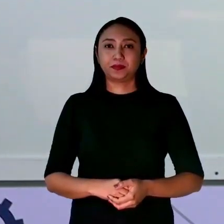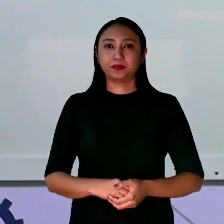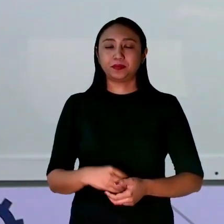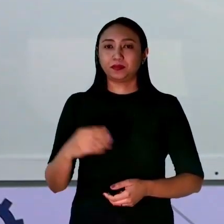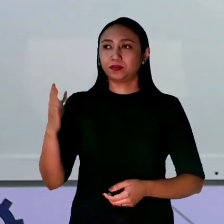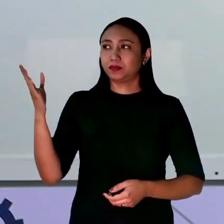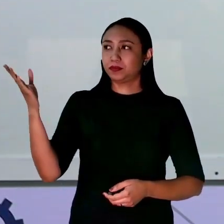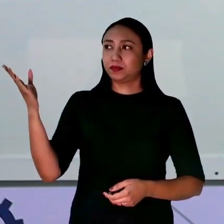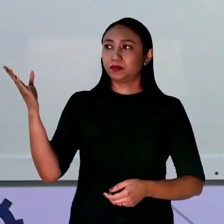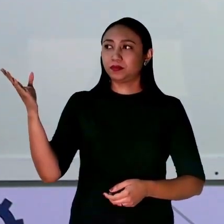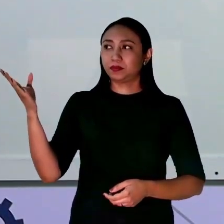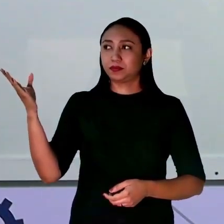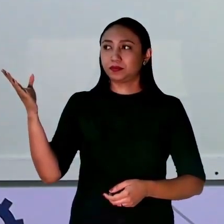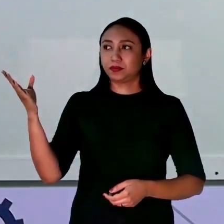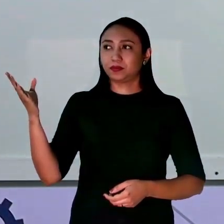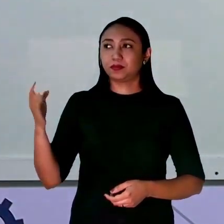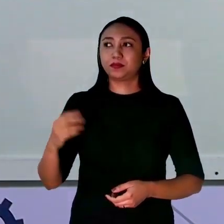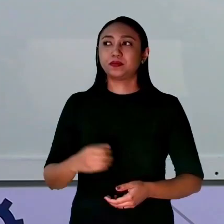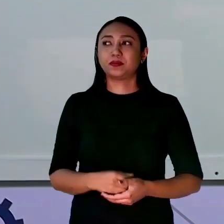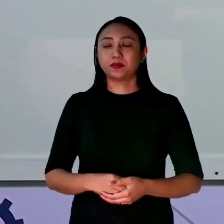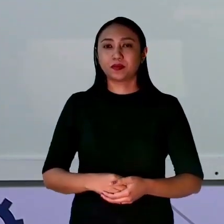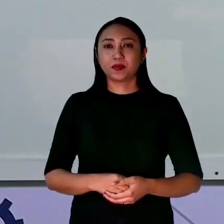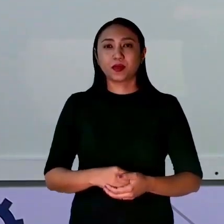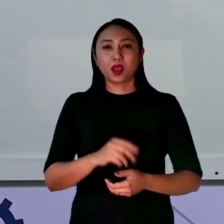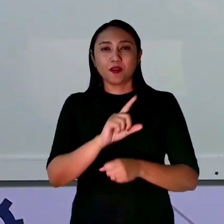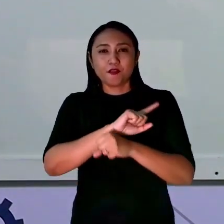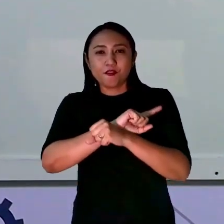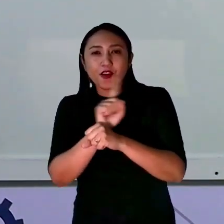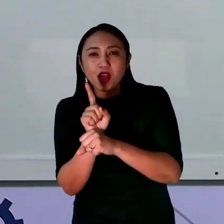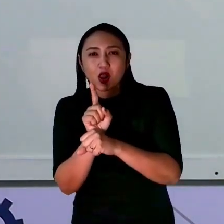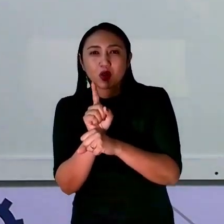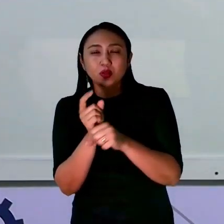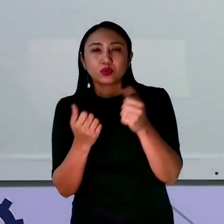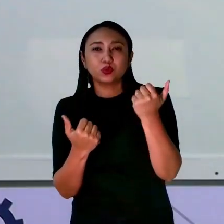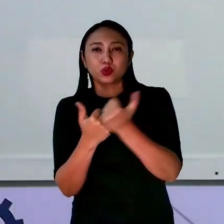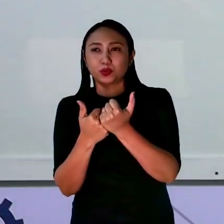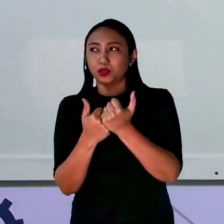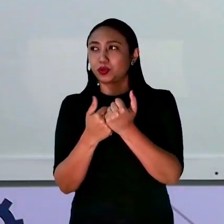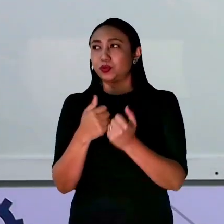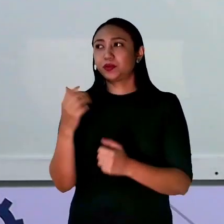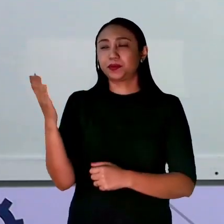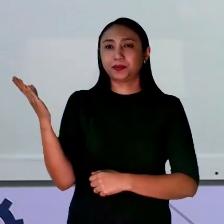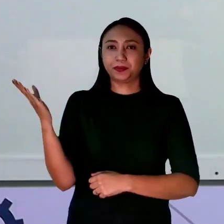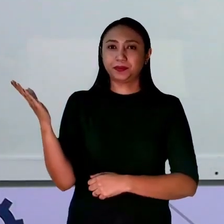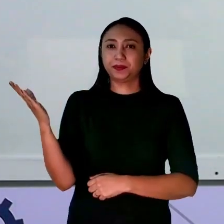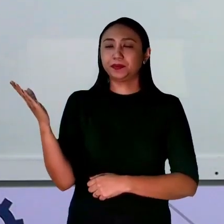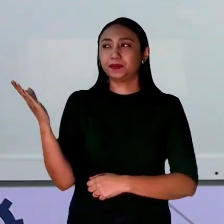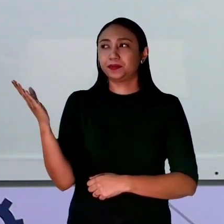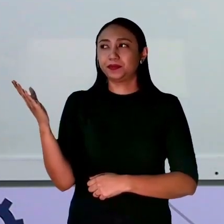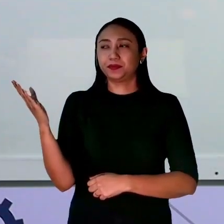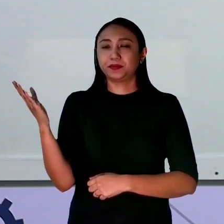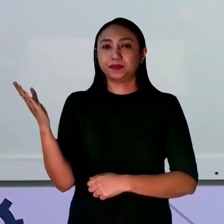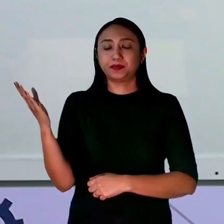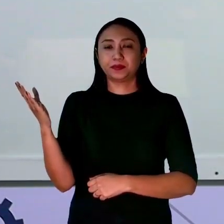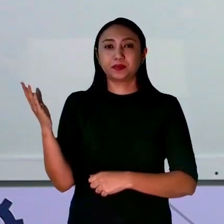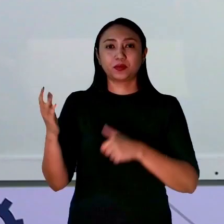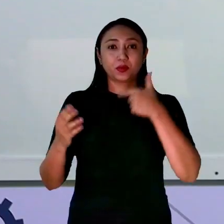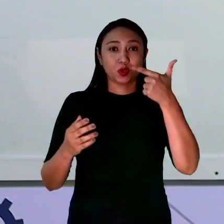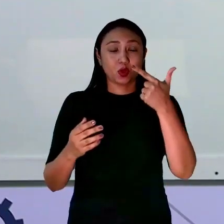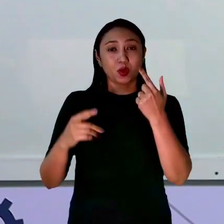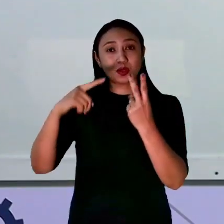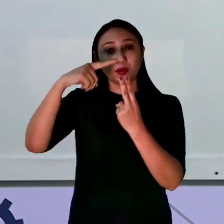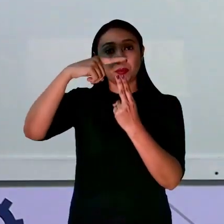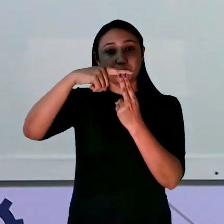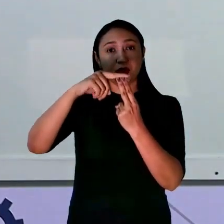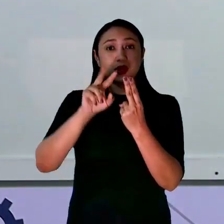Q, B, e no lugar da velocidade, turminha, aqui fica quem? 2πr